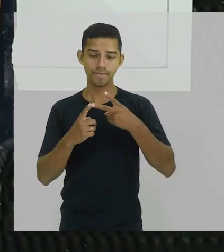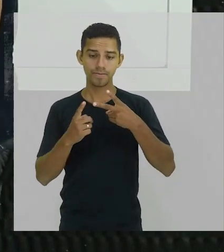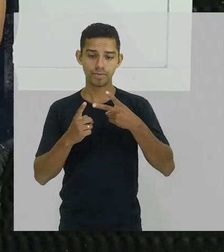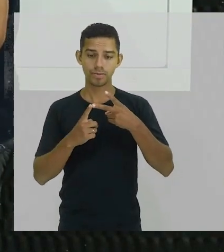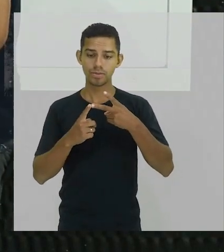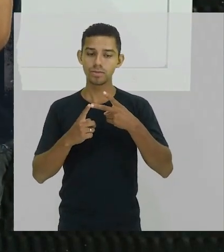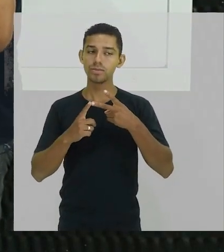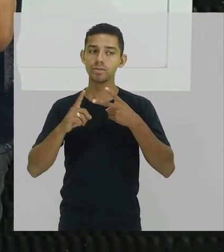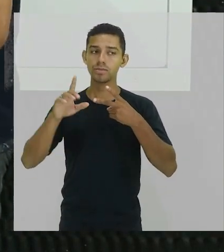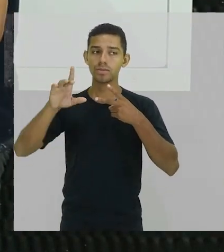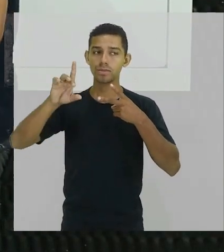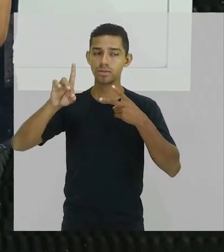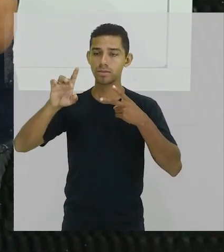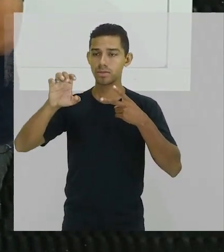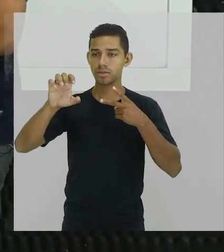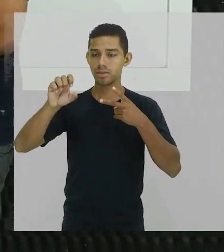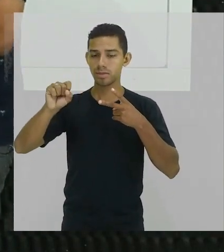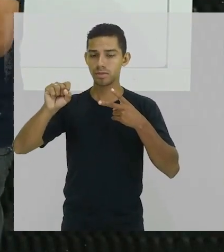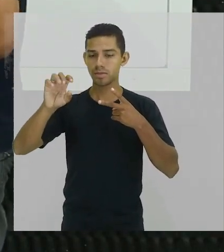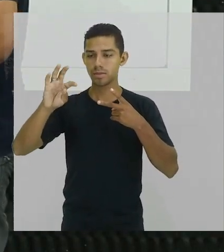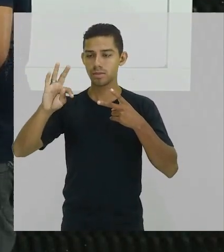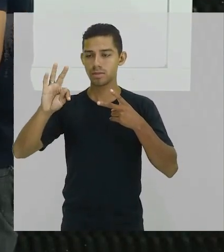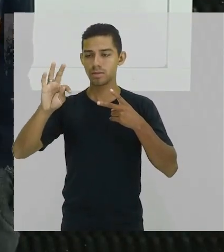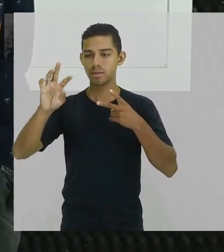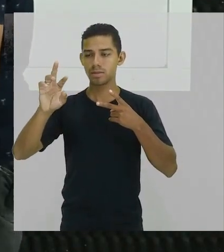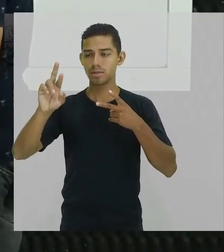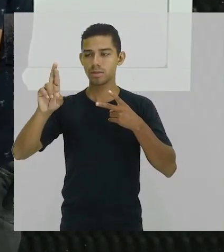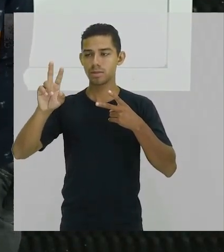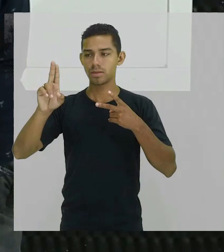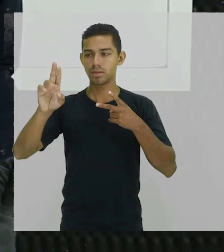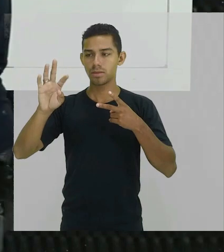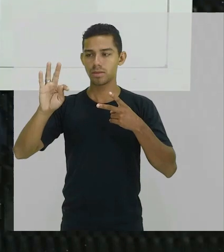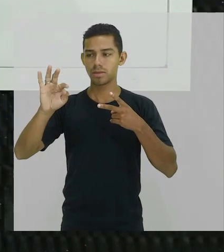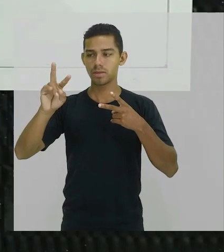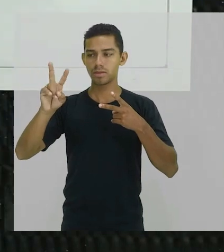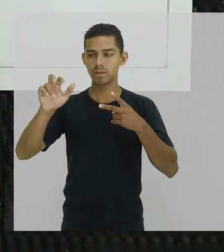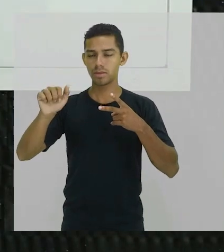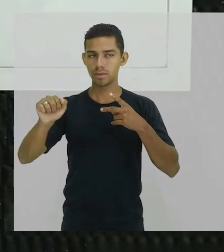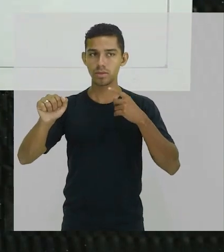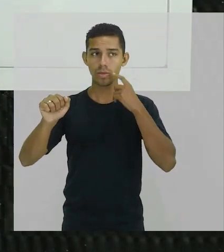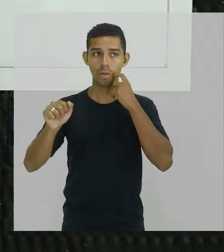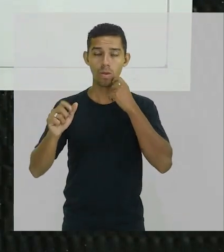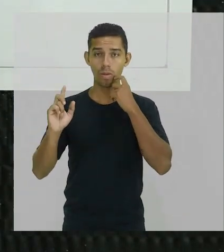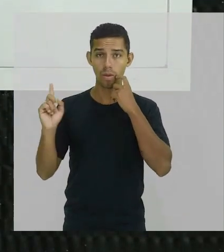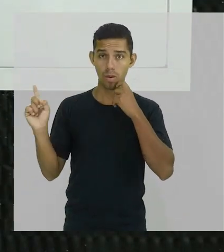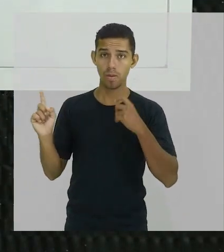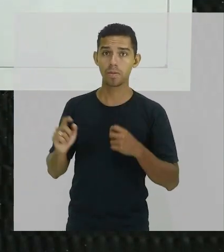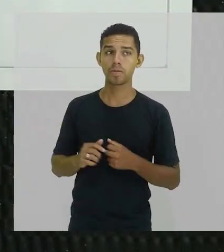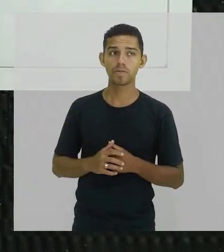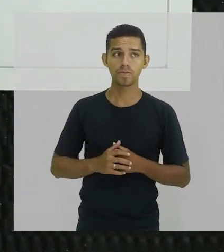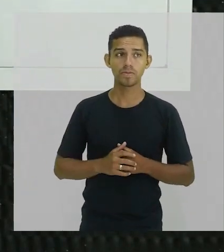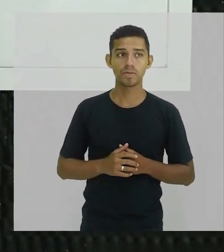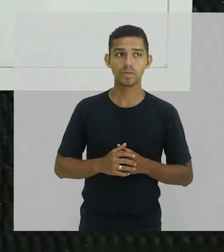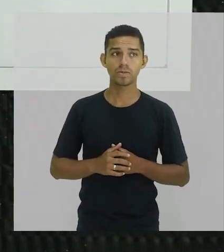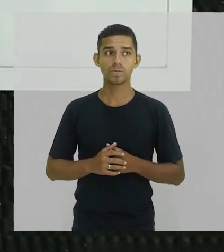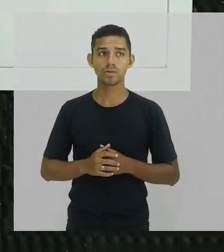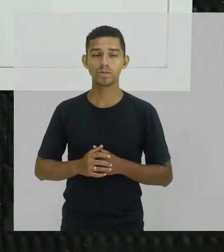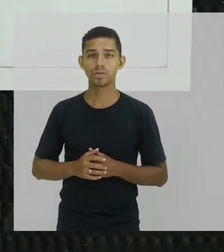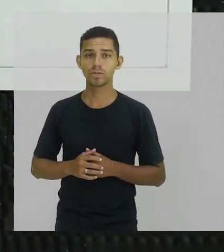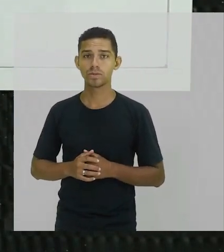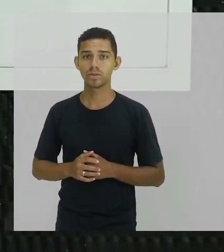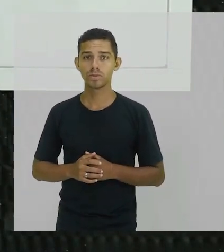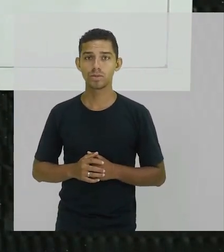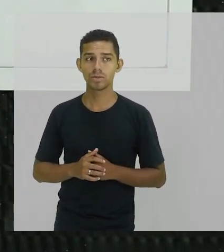é quando eu tenho duas ondas agora, né? Uma indo de encontro à outra, vou colocar aqui em cima, uma indo de encontro à